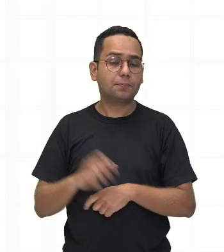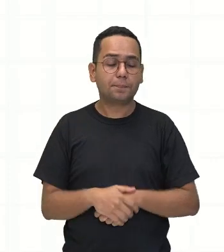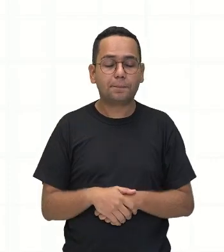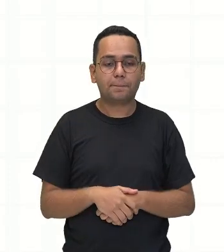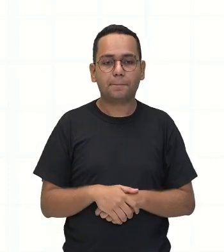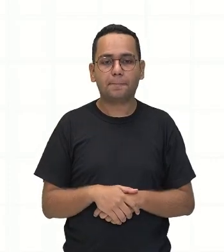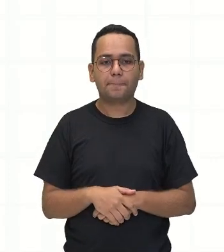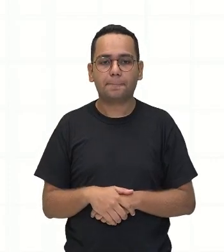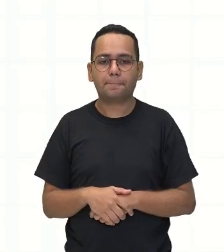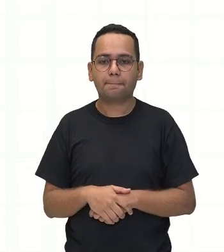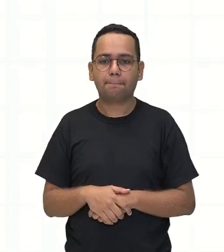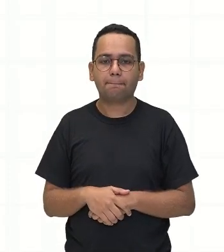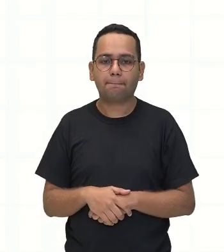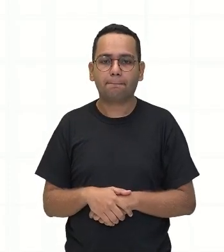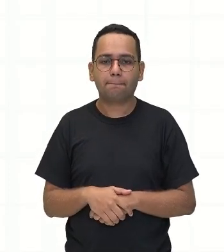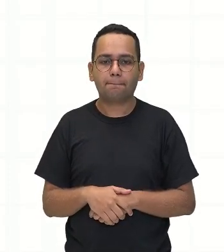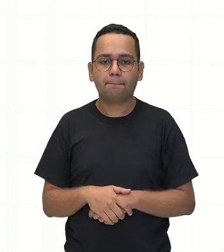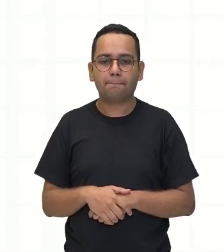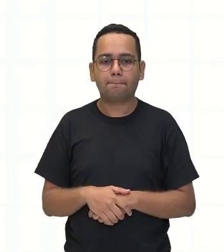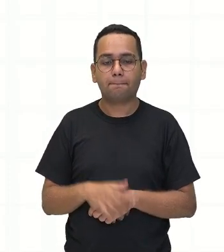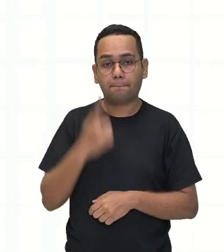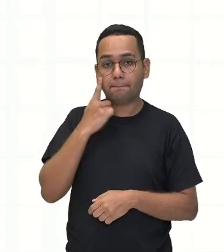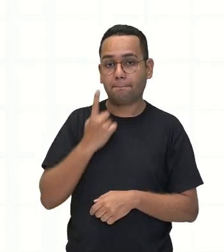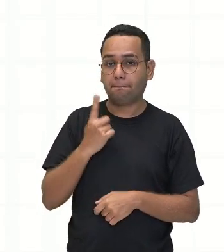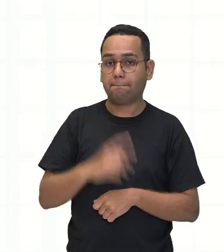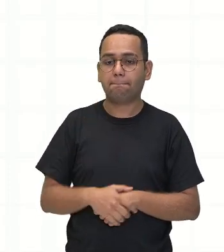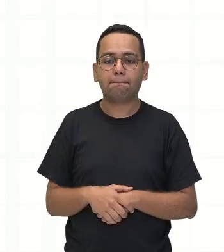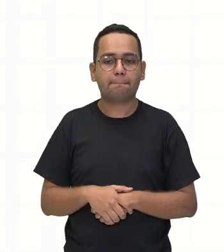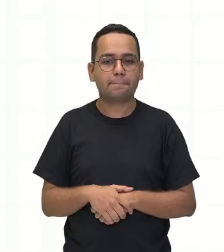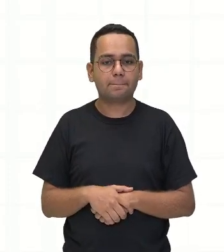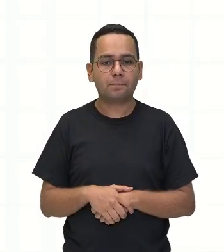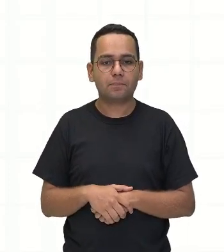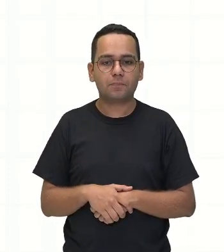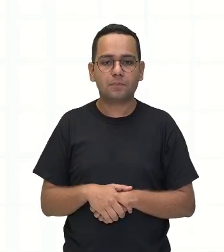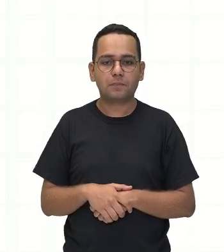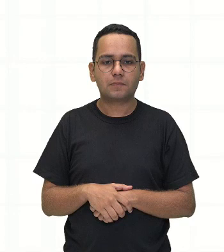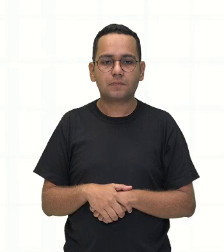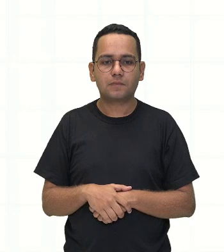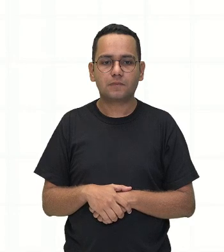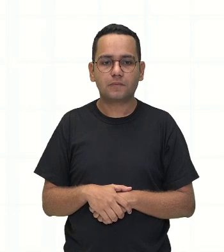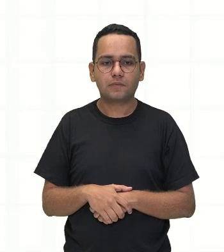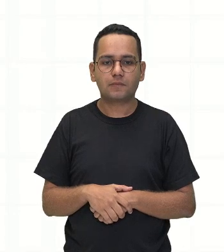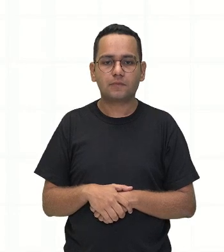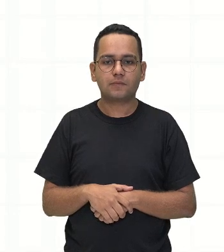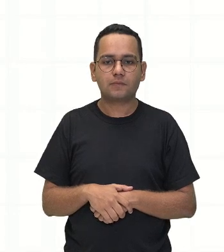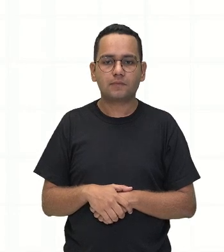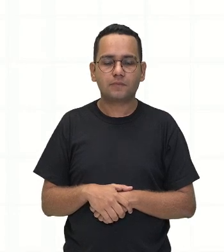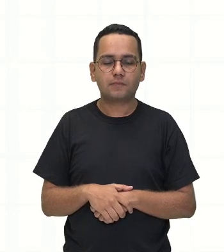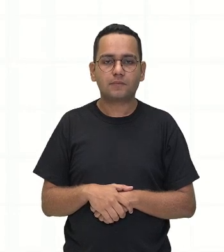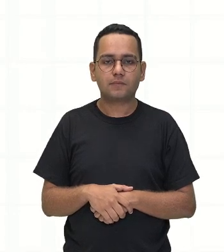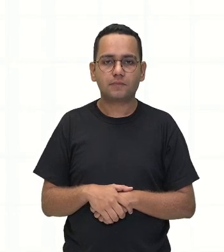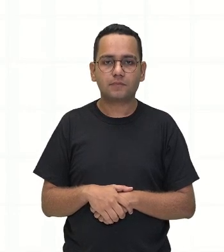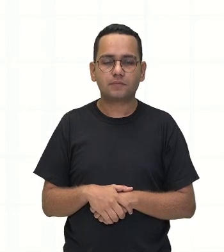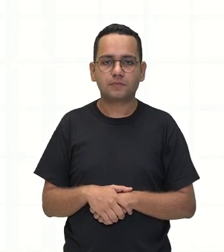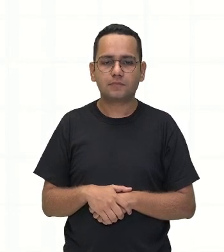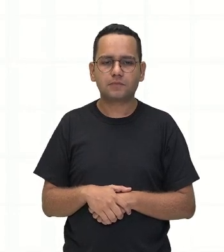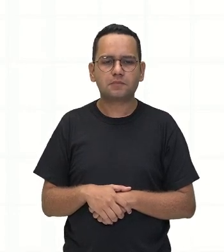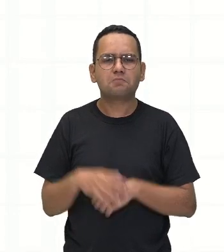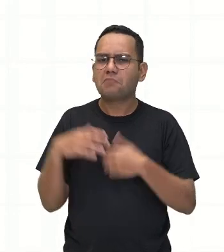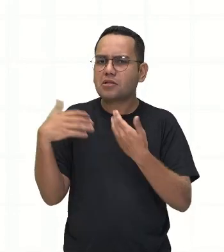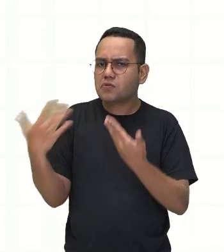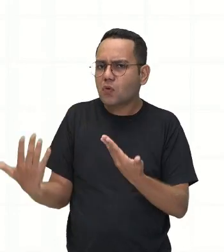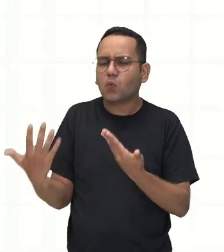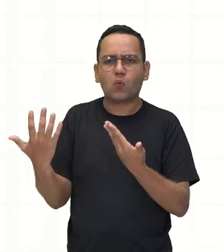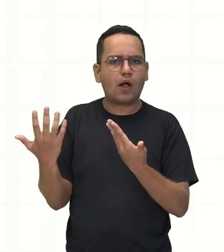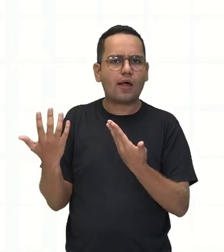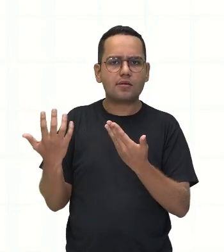já temos ali que são causados pelo homem, né? Produzidas pelas atividades humanas. E aí, o que seriam essas